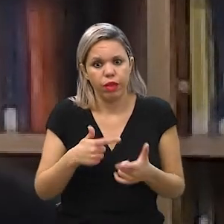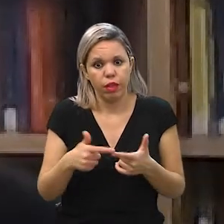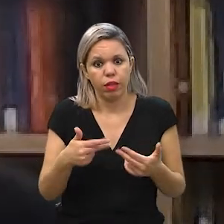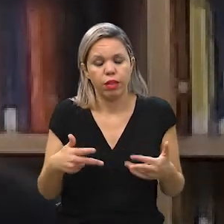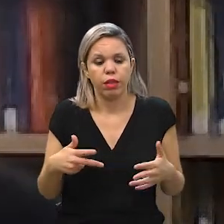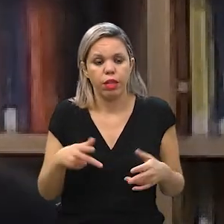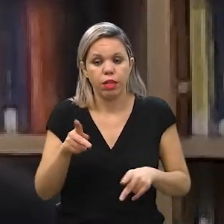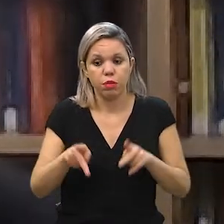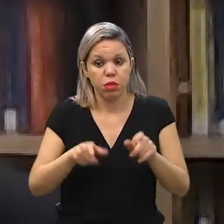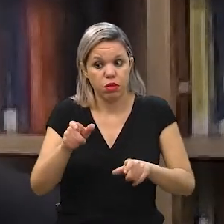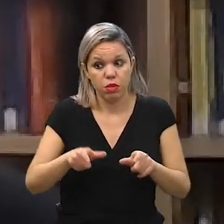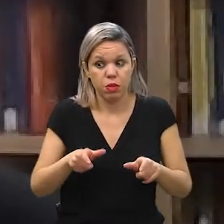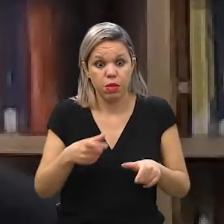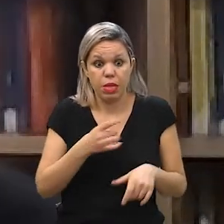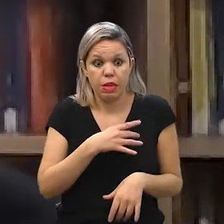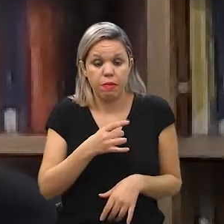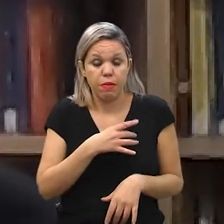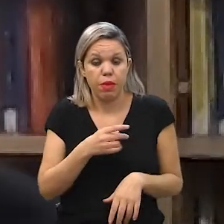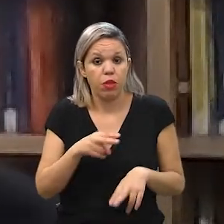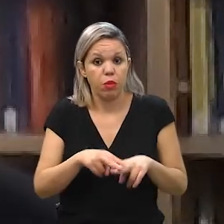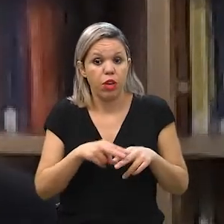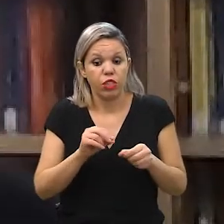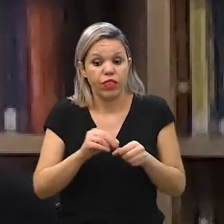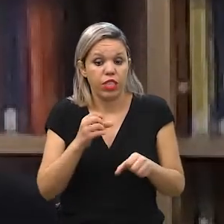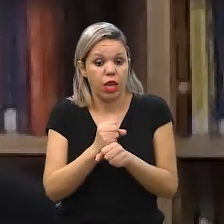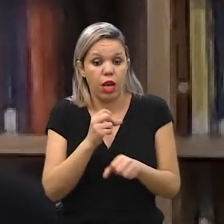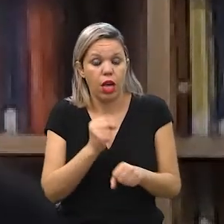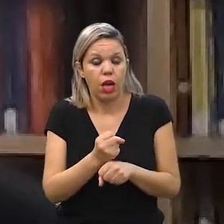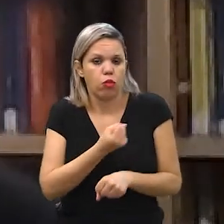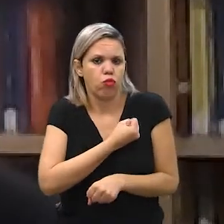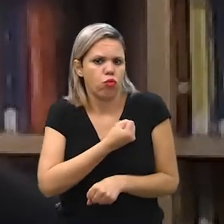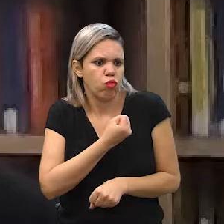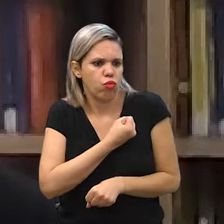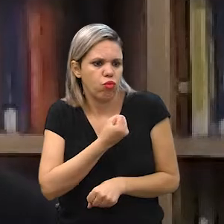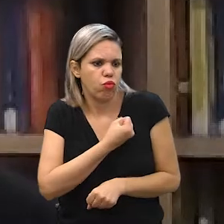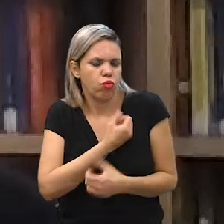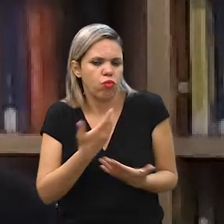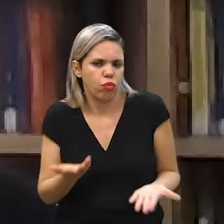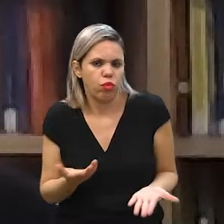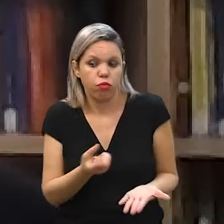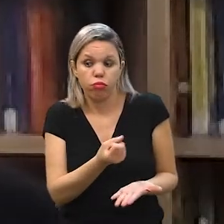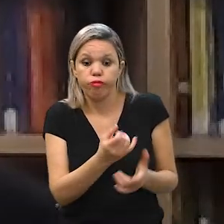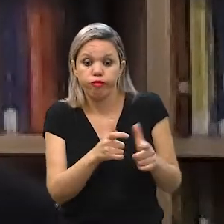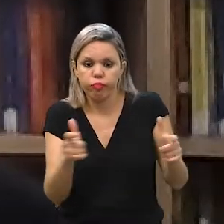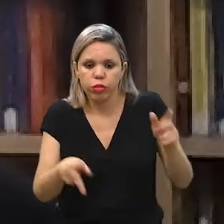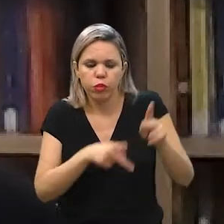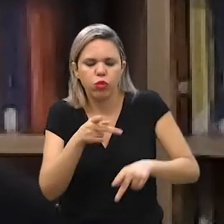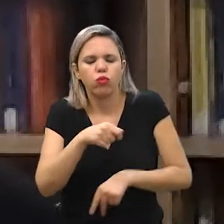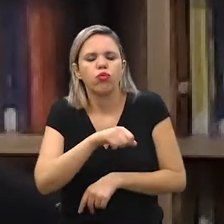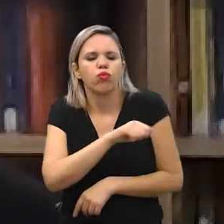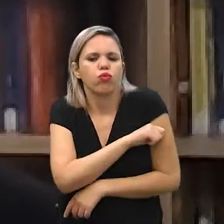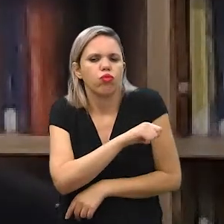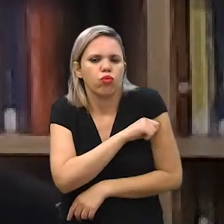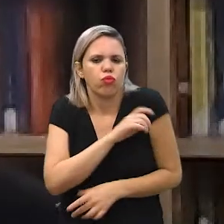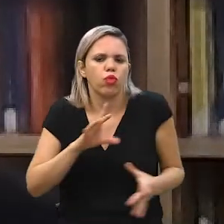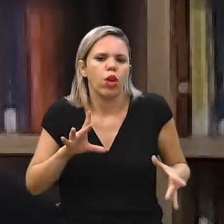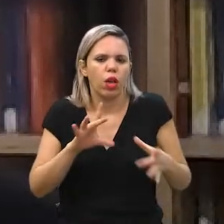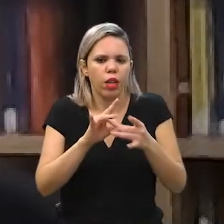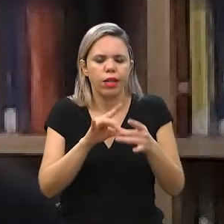esse receio que existe por parte de um número considerável de estudantes está associado,